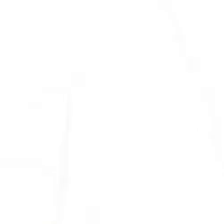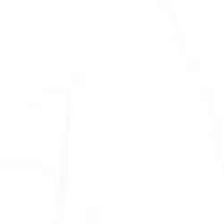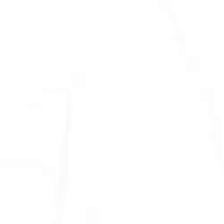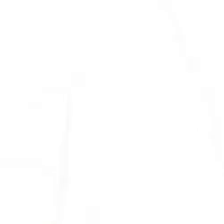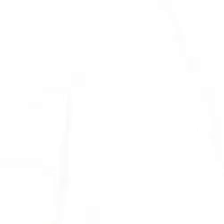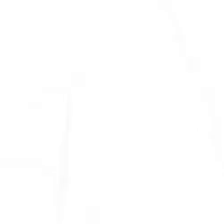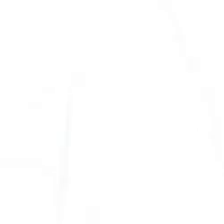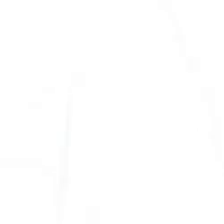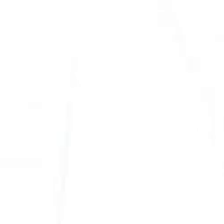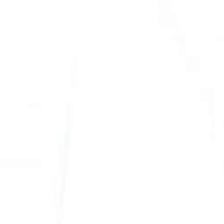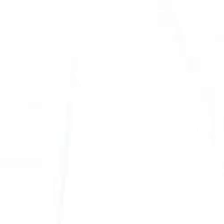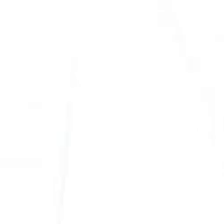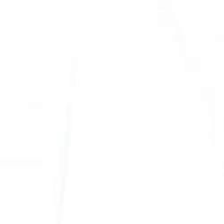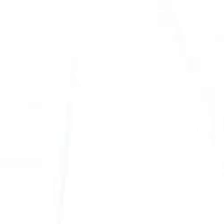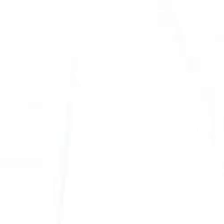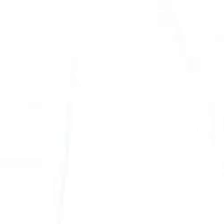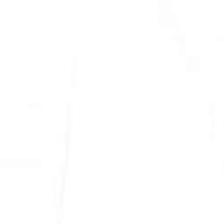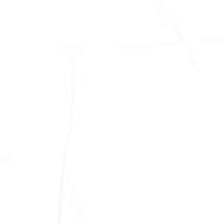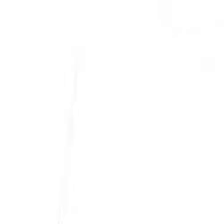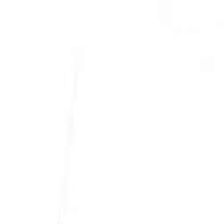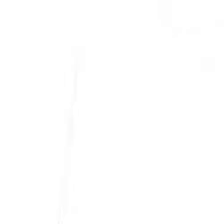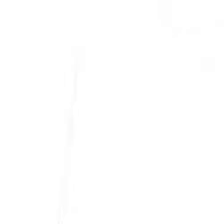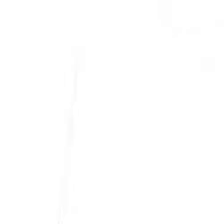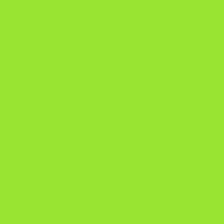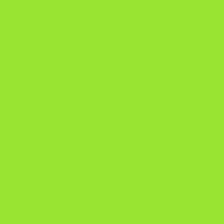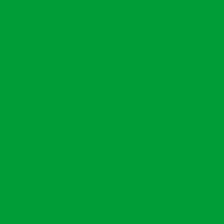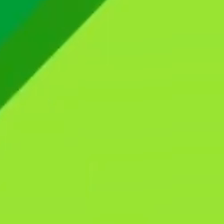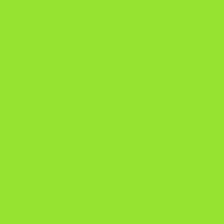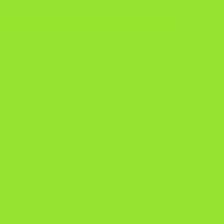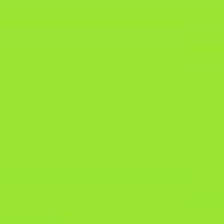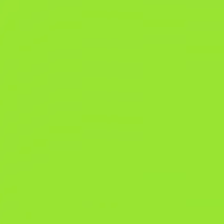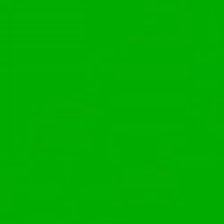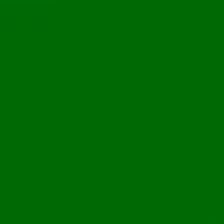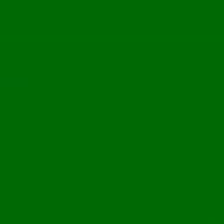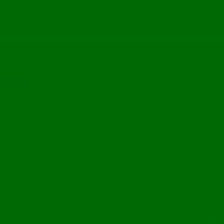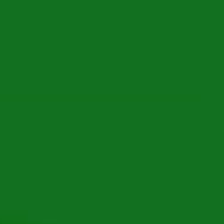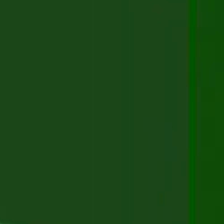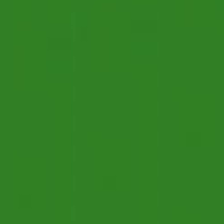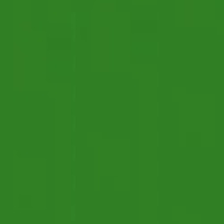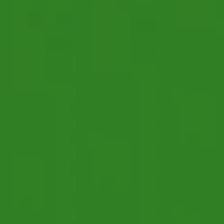Educação à distância, mudando realidades.